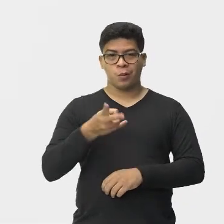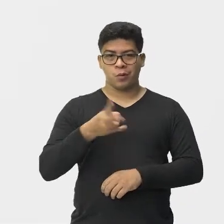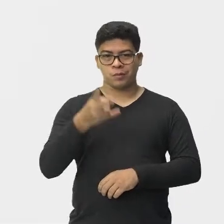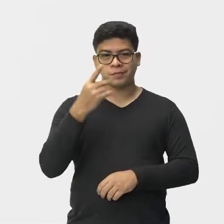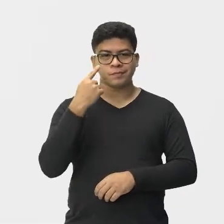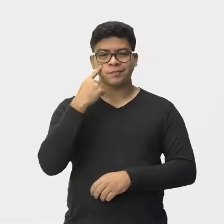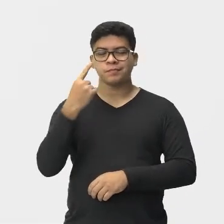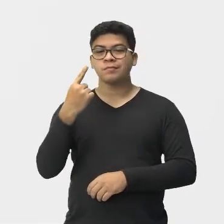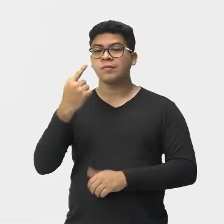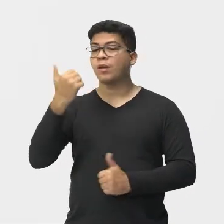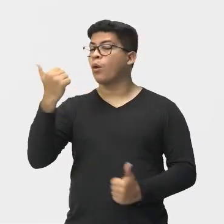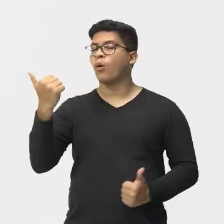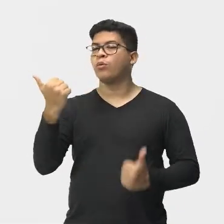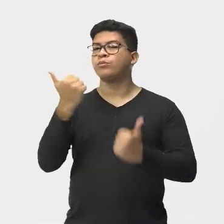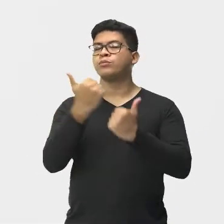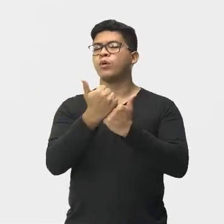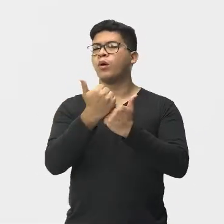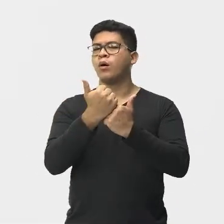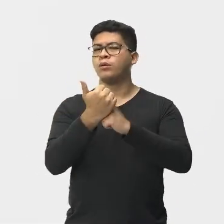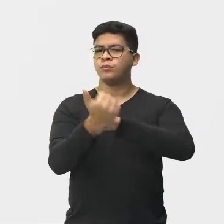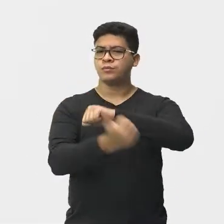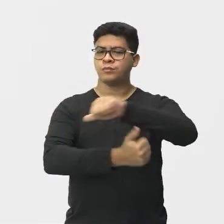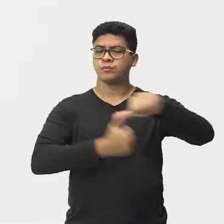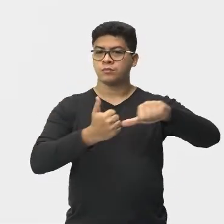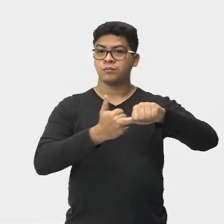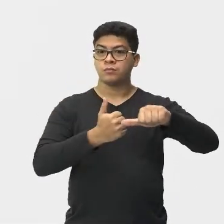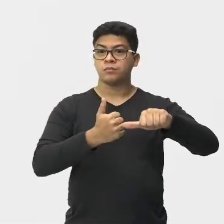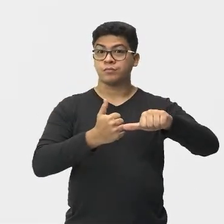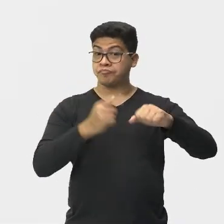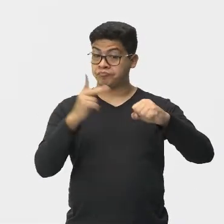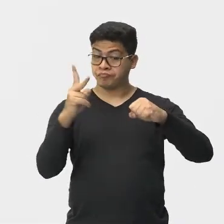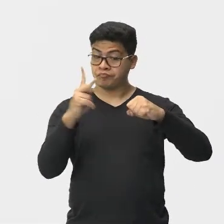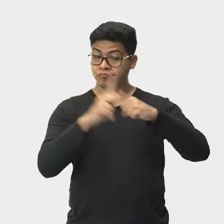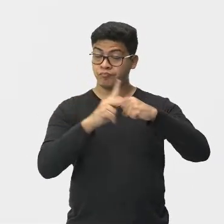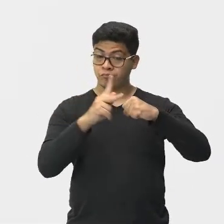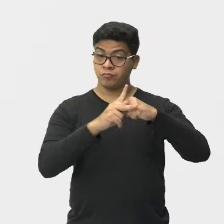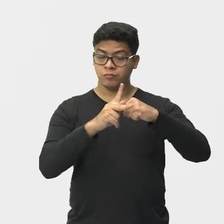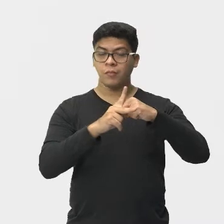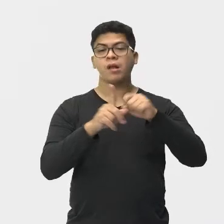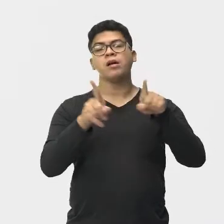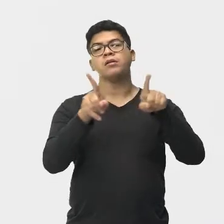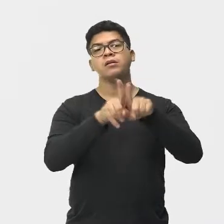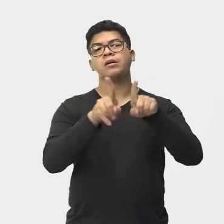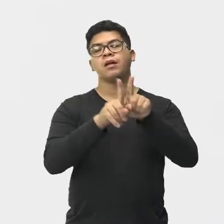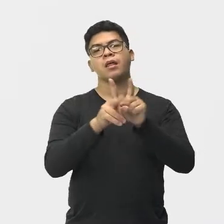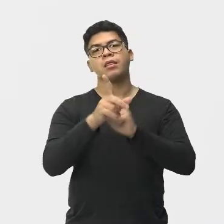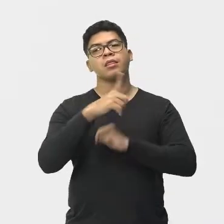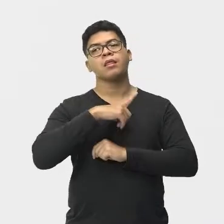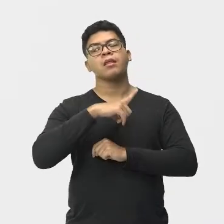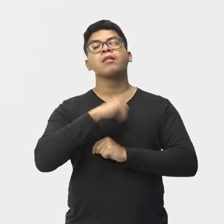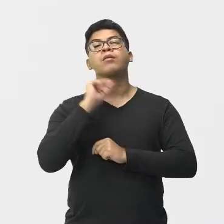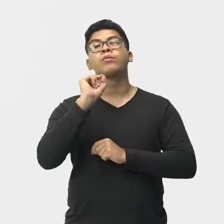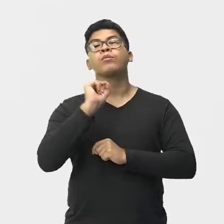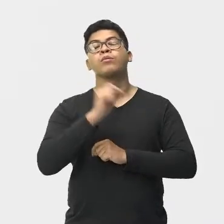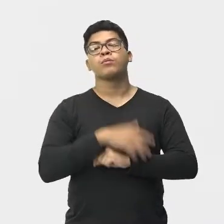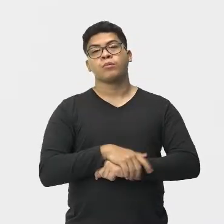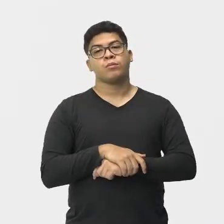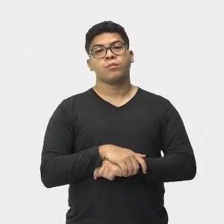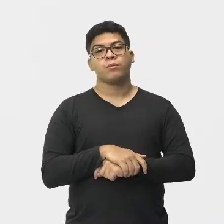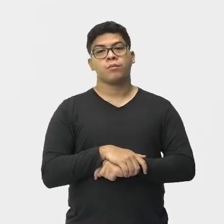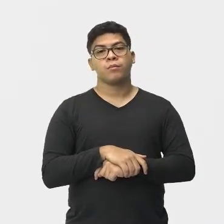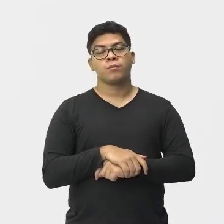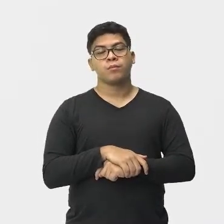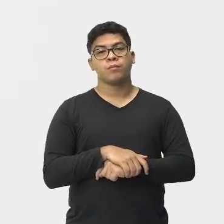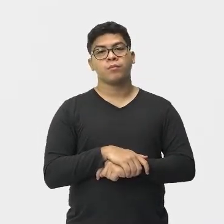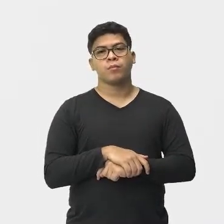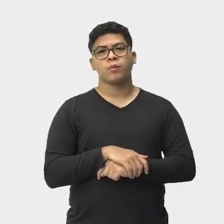ó, sustituindo el complemento por el pronombre, assim resultará. Ó, que